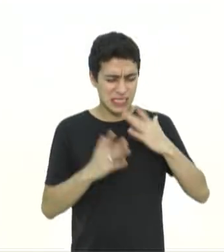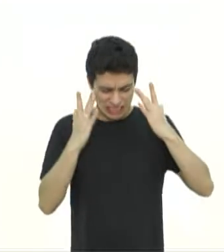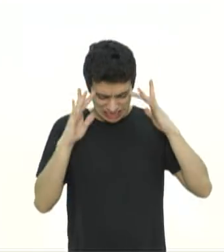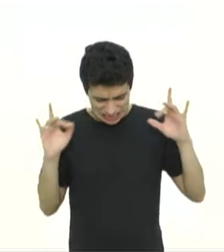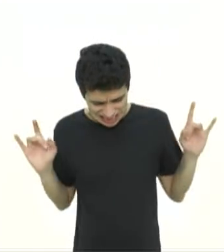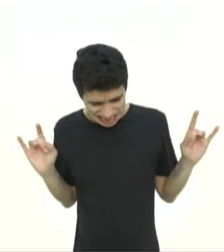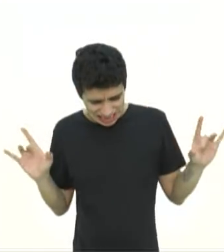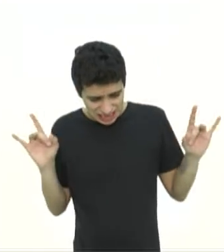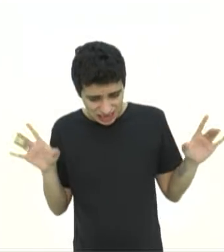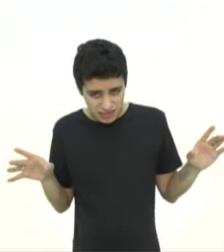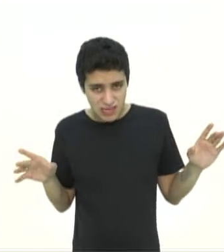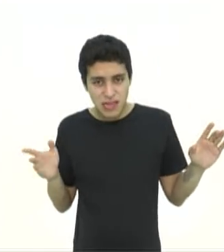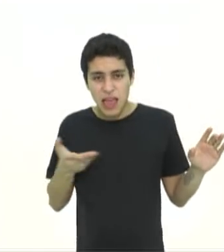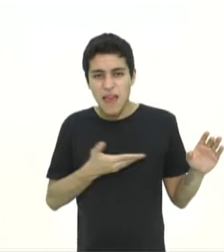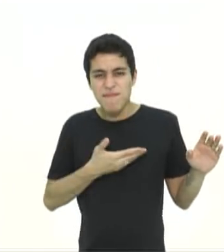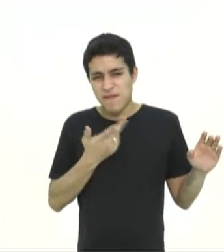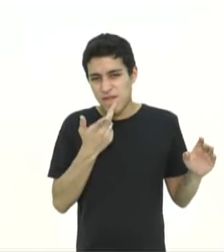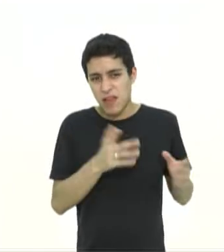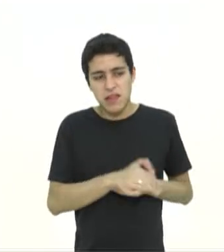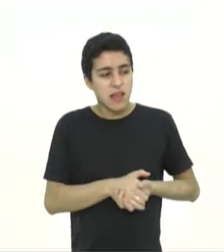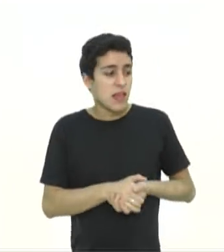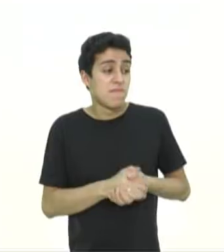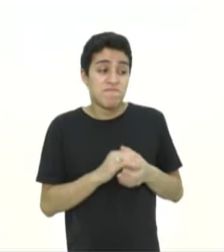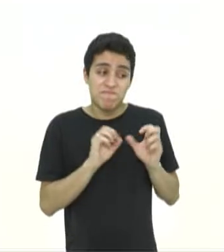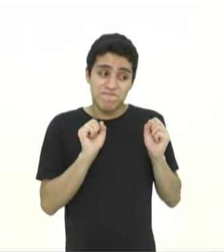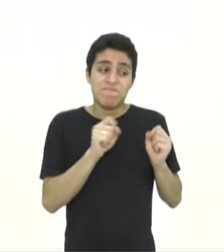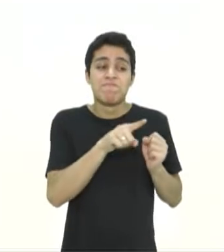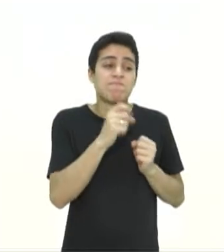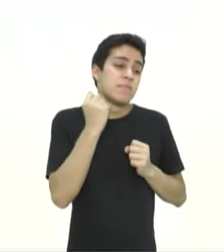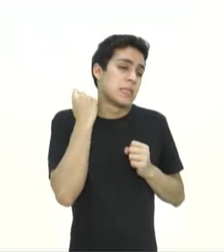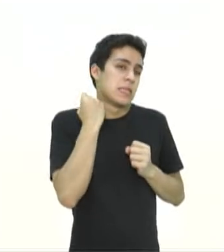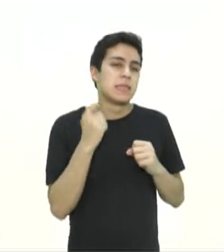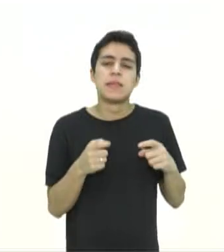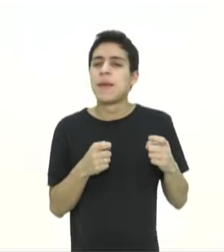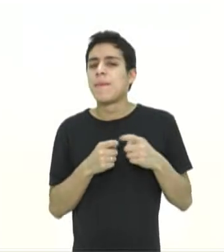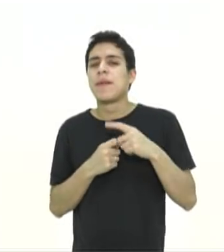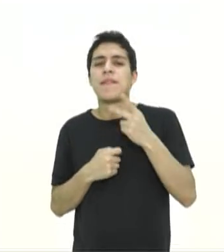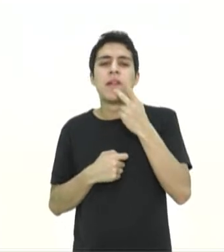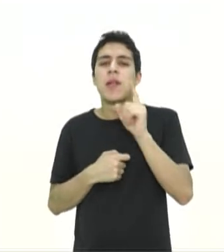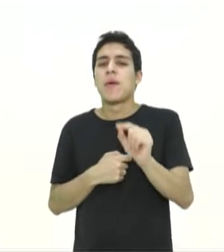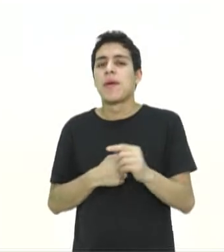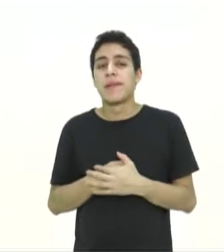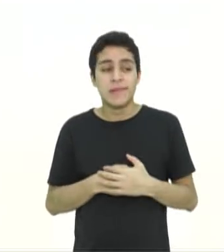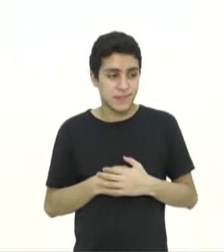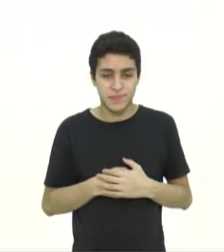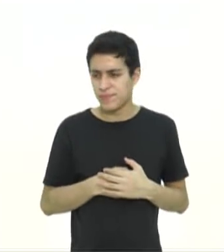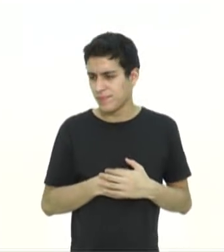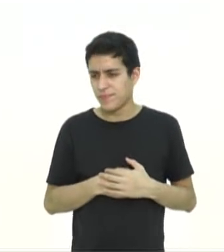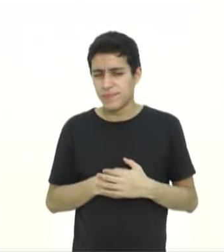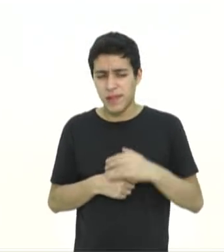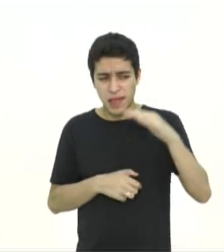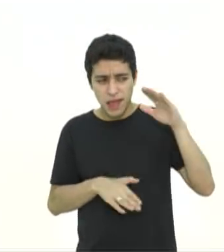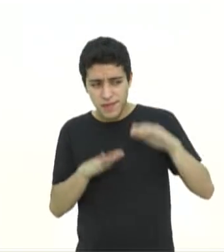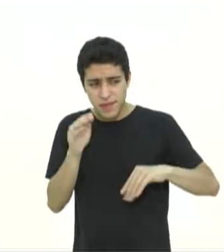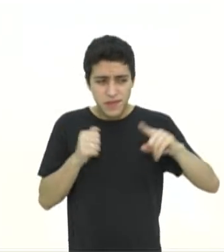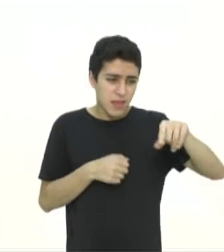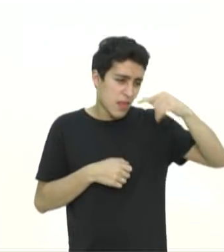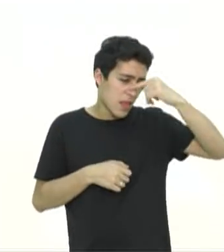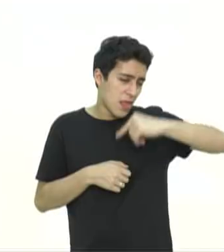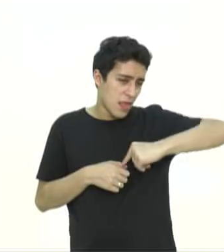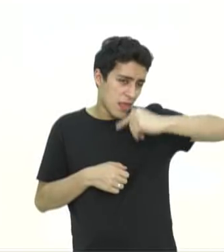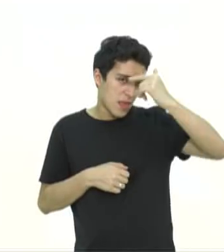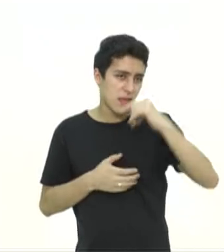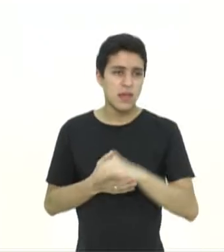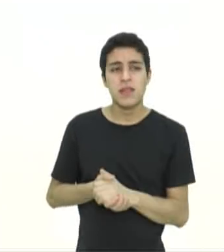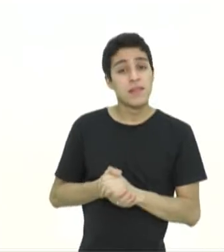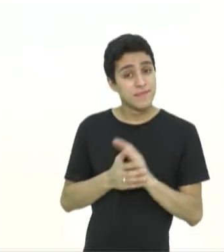doendo. Aí o amigo disse: acho que pode ser estresse. E o médico disse: talvez você esteja ficando gripado. E